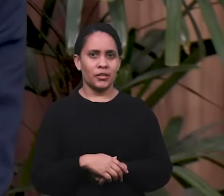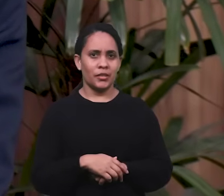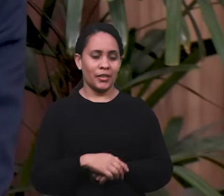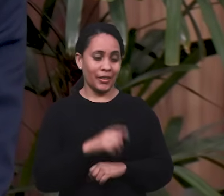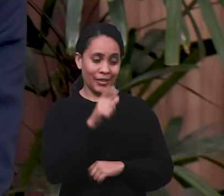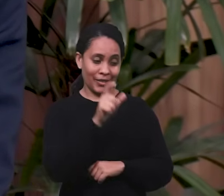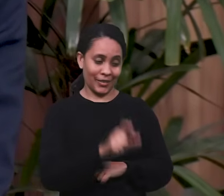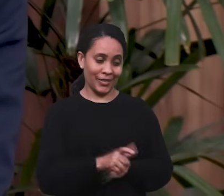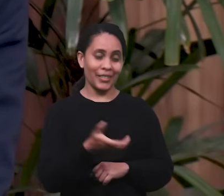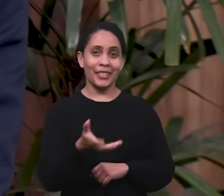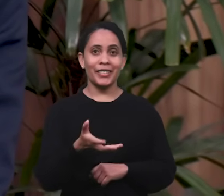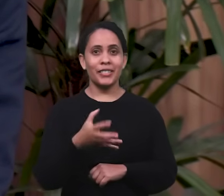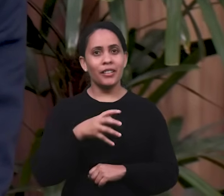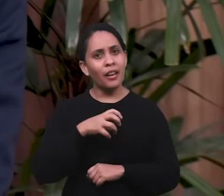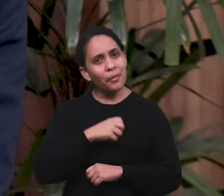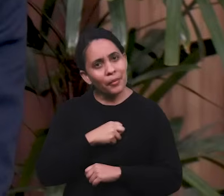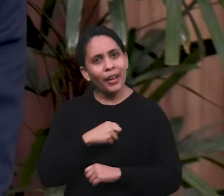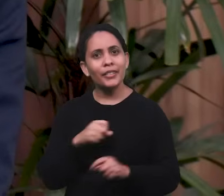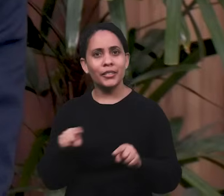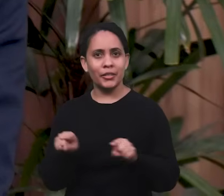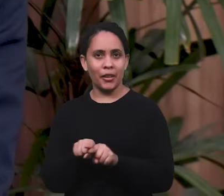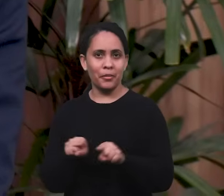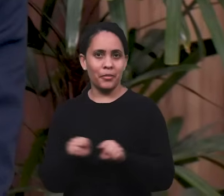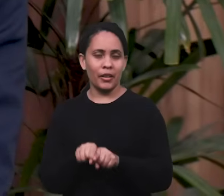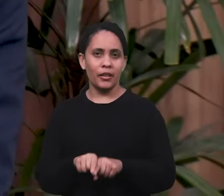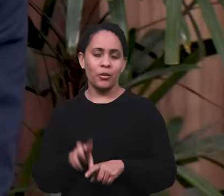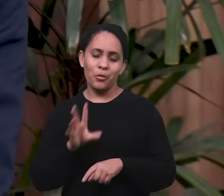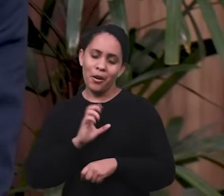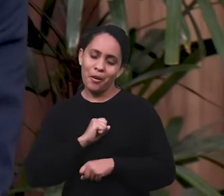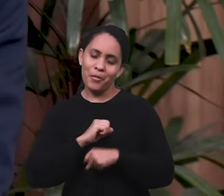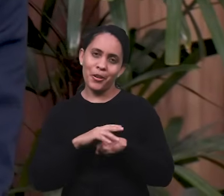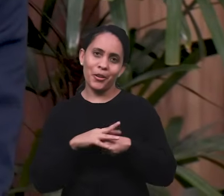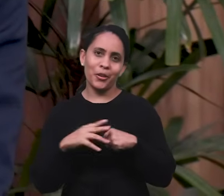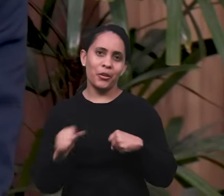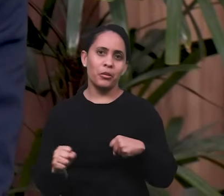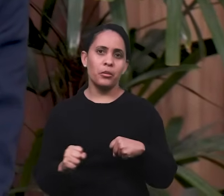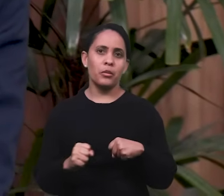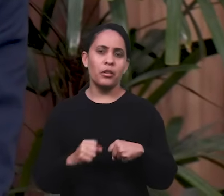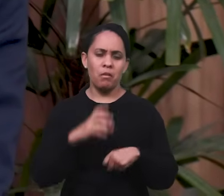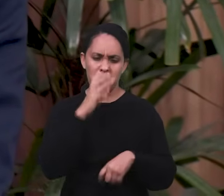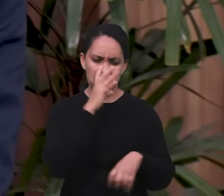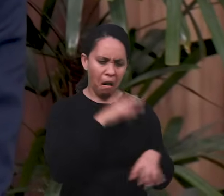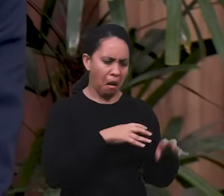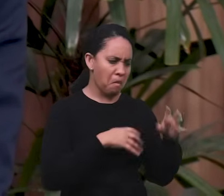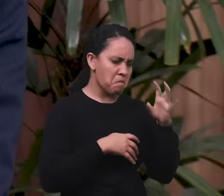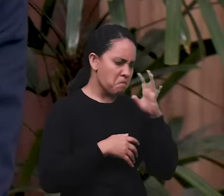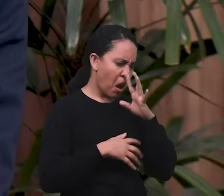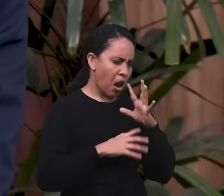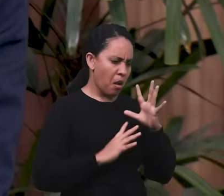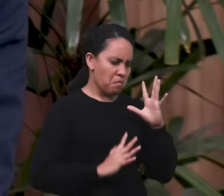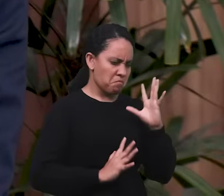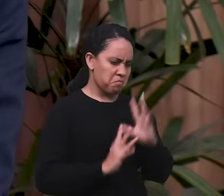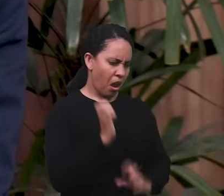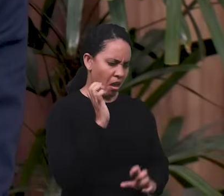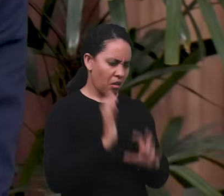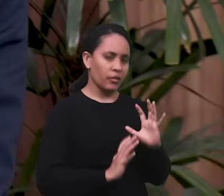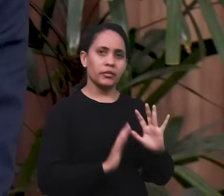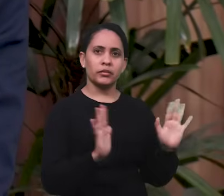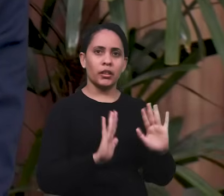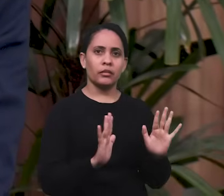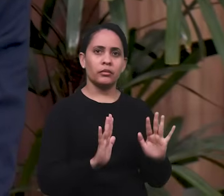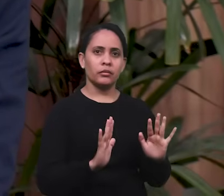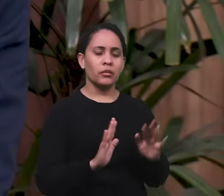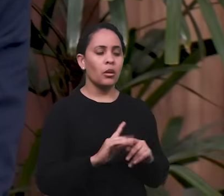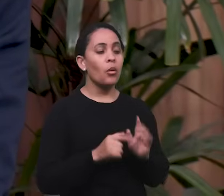queria era se sentir amado. Uhum. Exatamente. Olha, a cura era o amor. Ele não deu um brigueiro, ele não deu para com